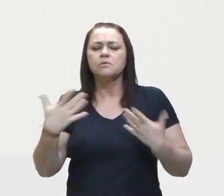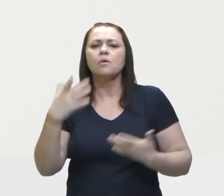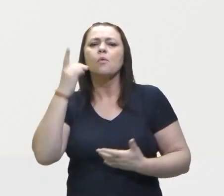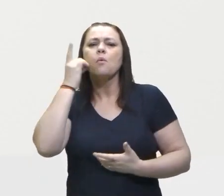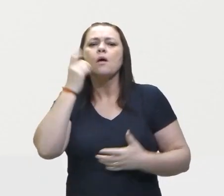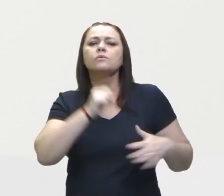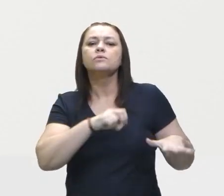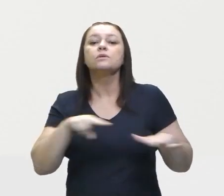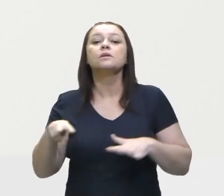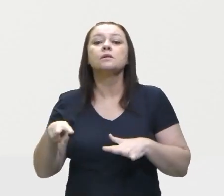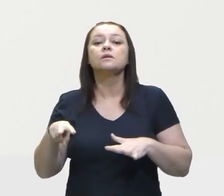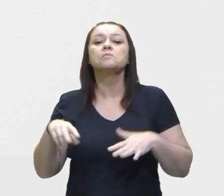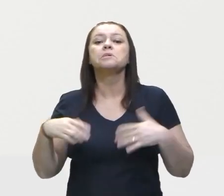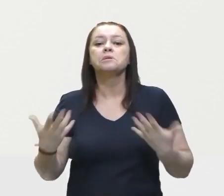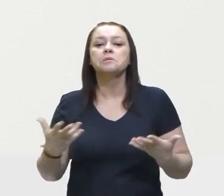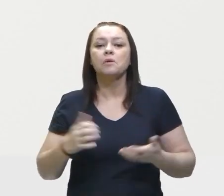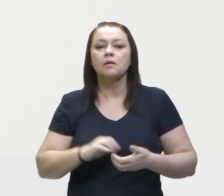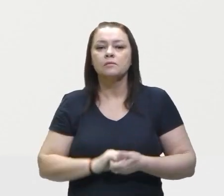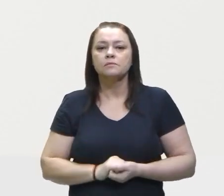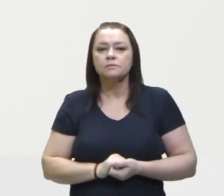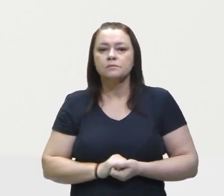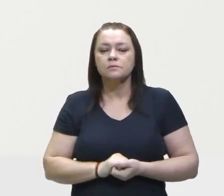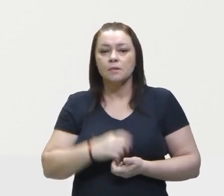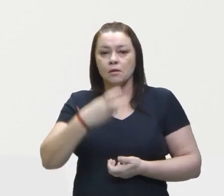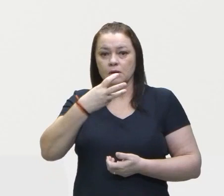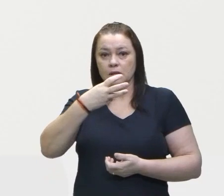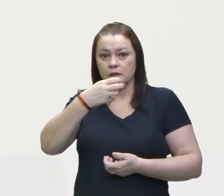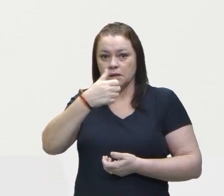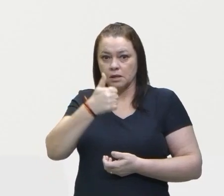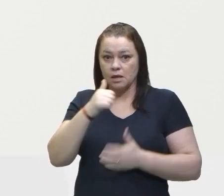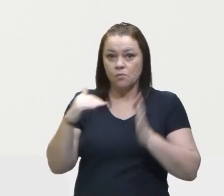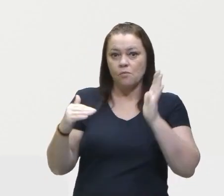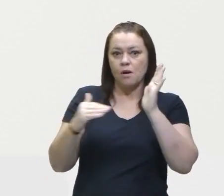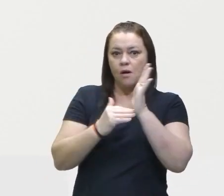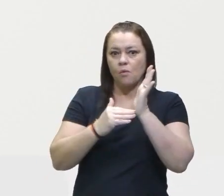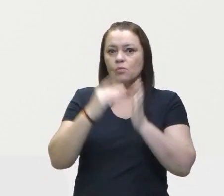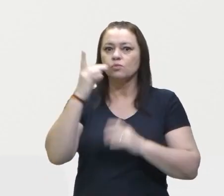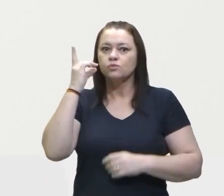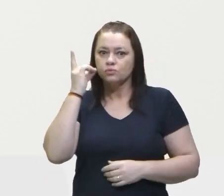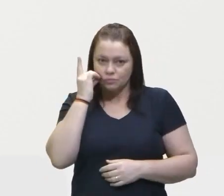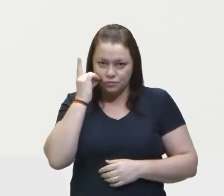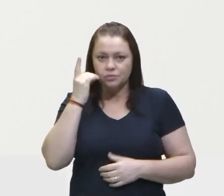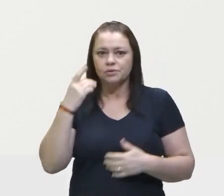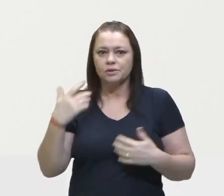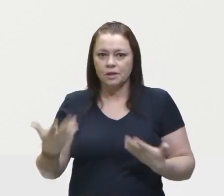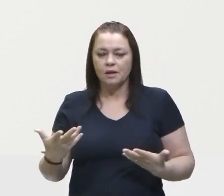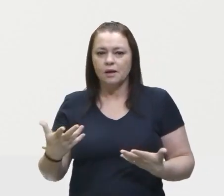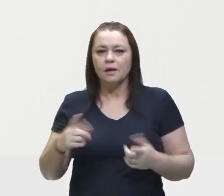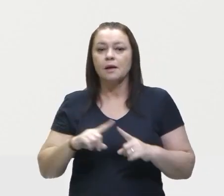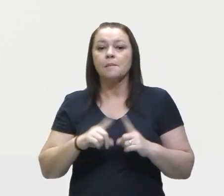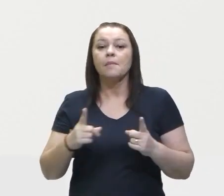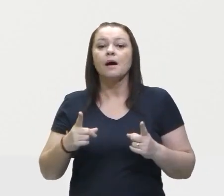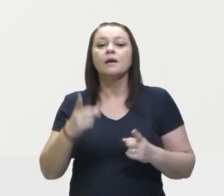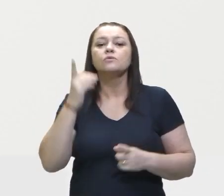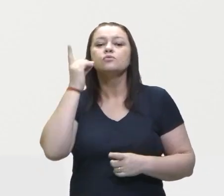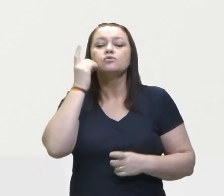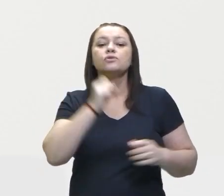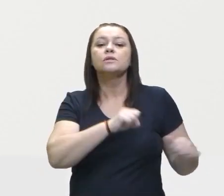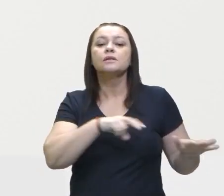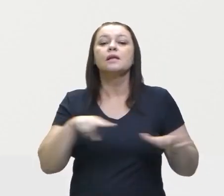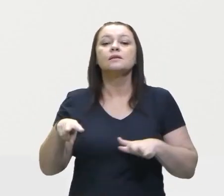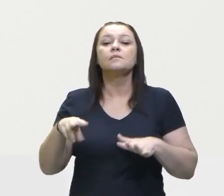semana? 31 é o último dia, né? O 31 que você já encontrou. O dia da semana